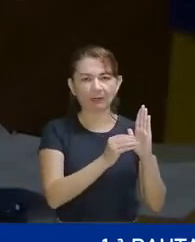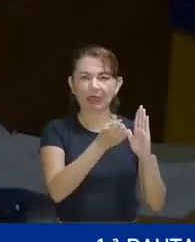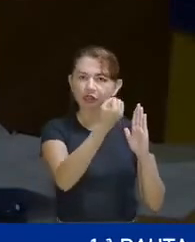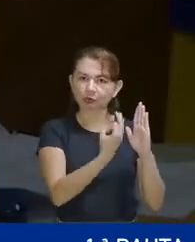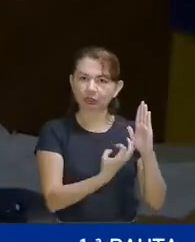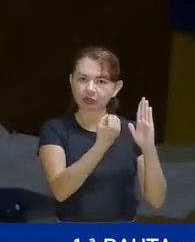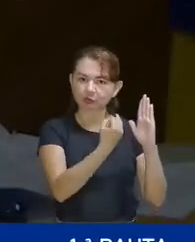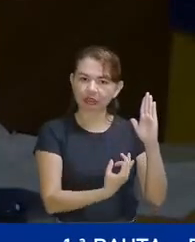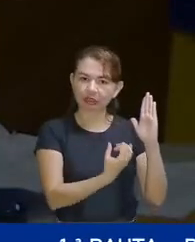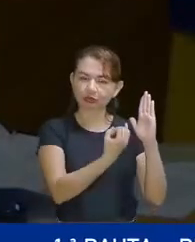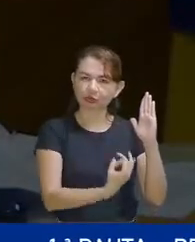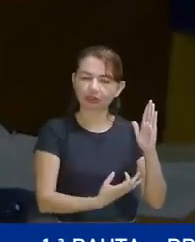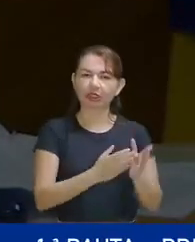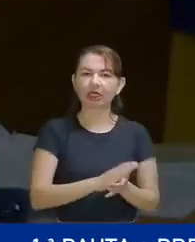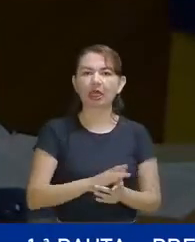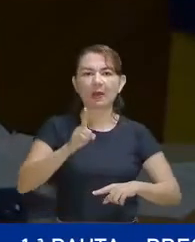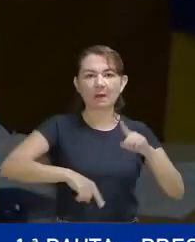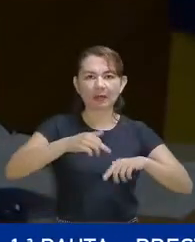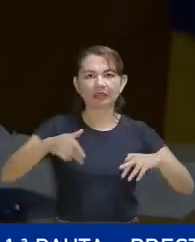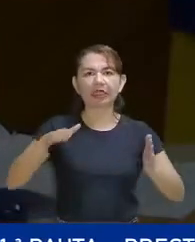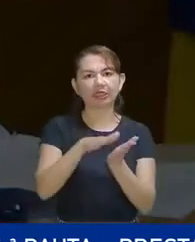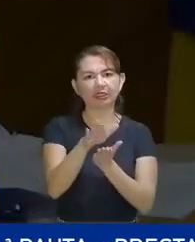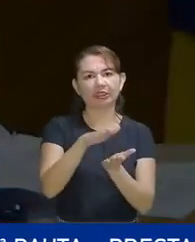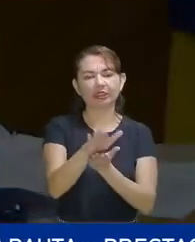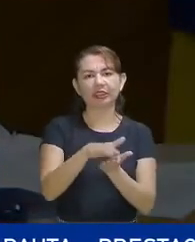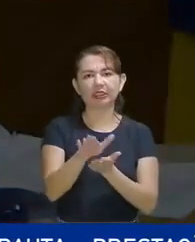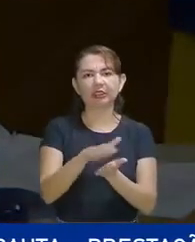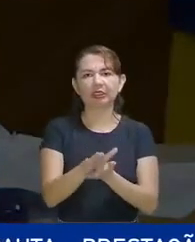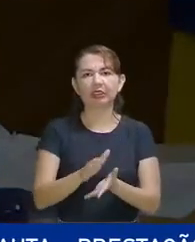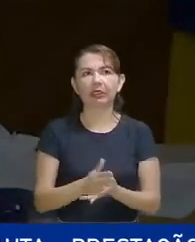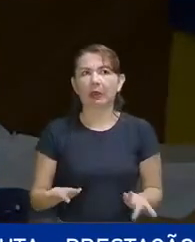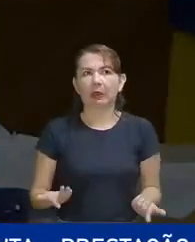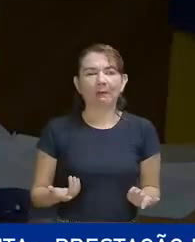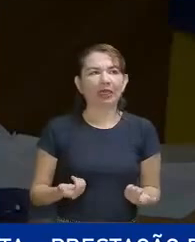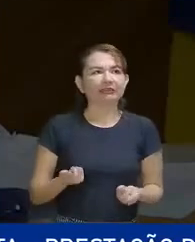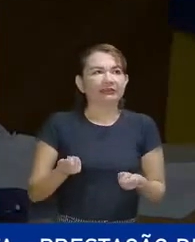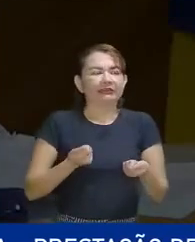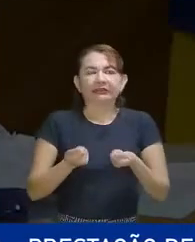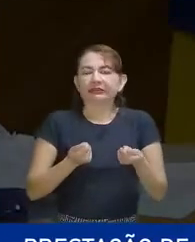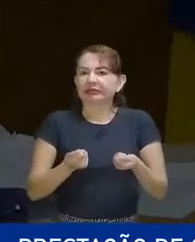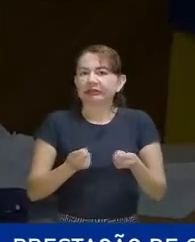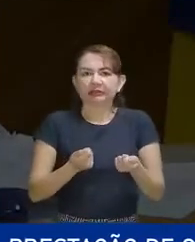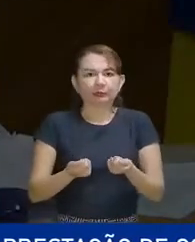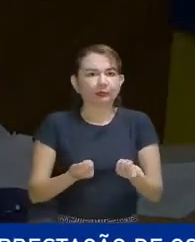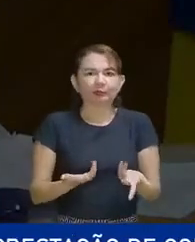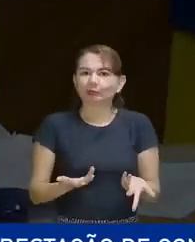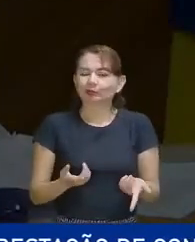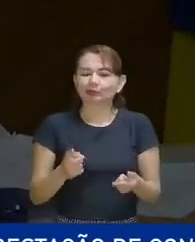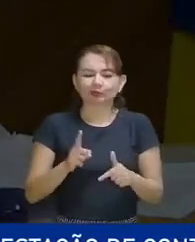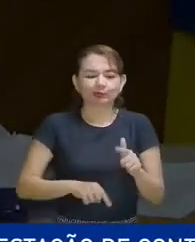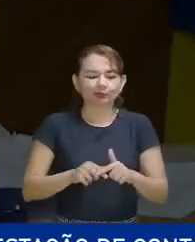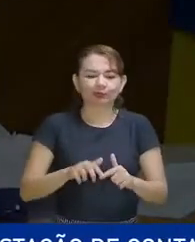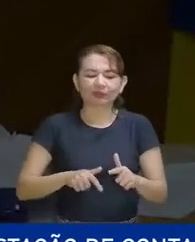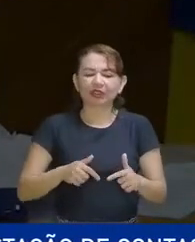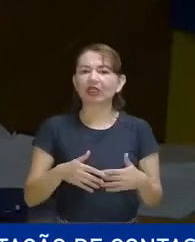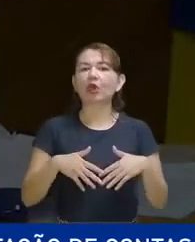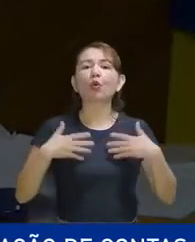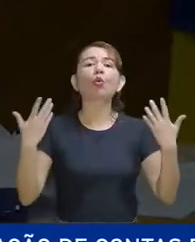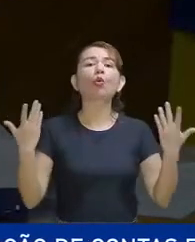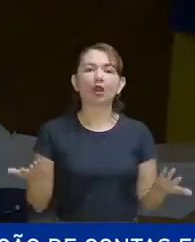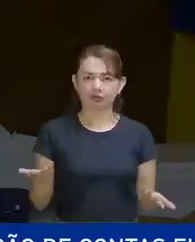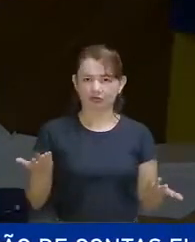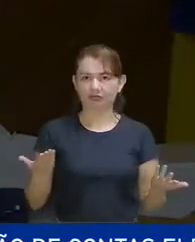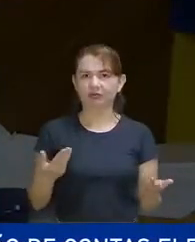com material impresso. Agora, nós não temos como controlar que tipo de material impresso, como é que isso vai